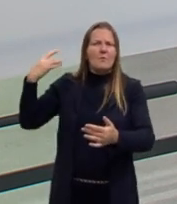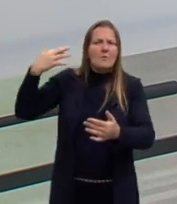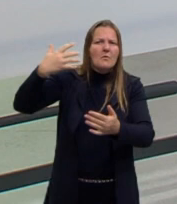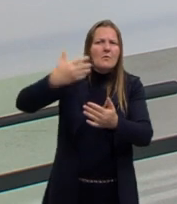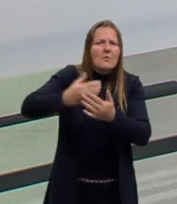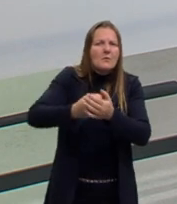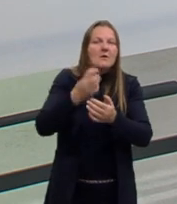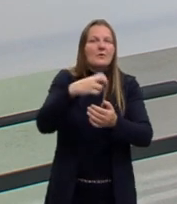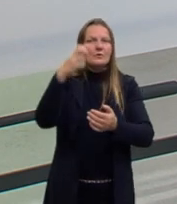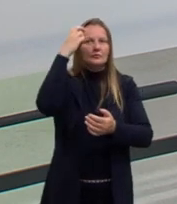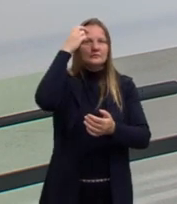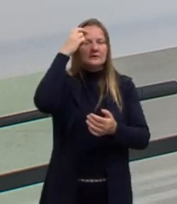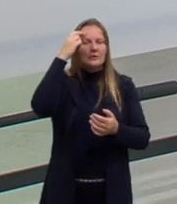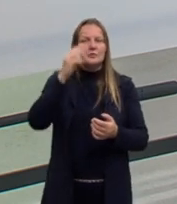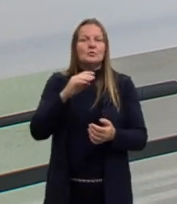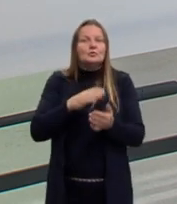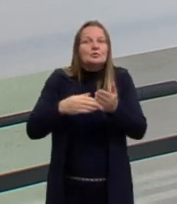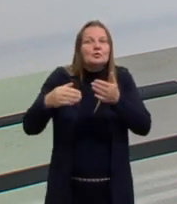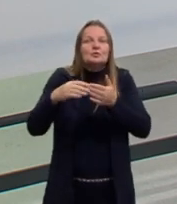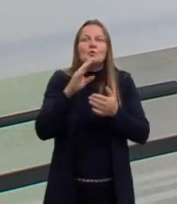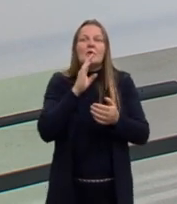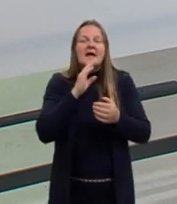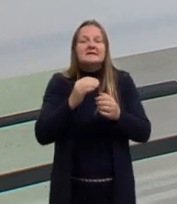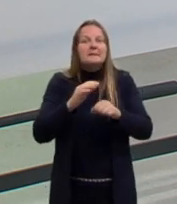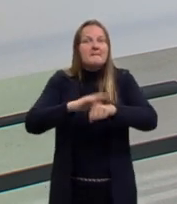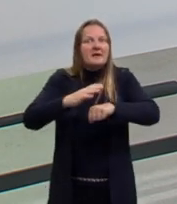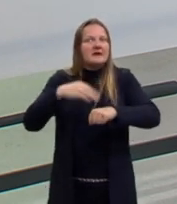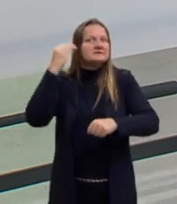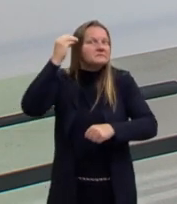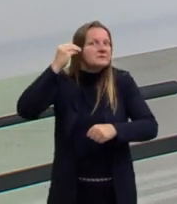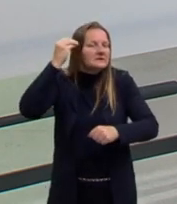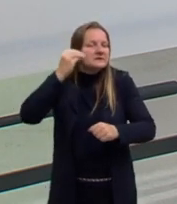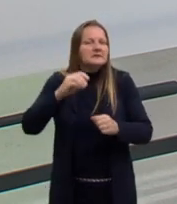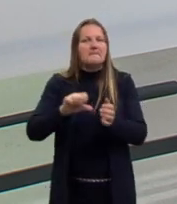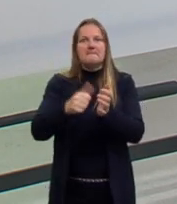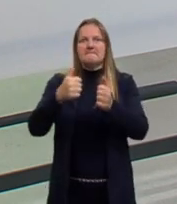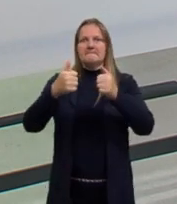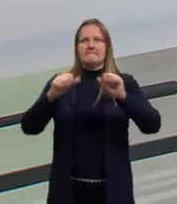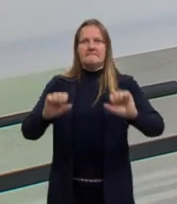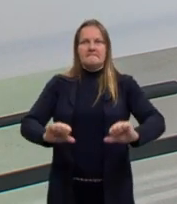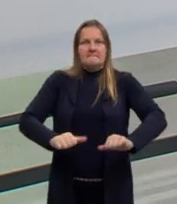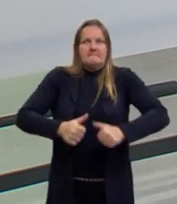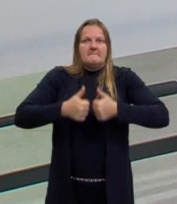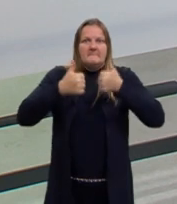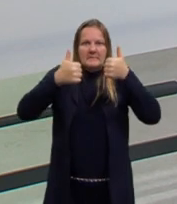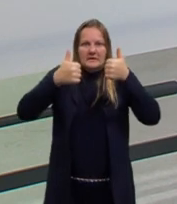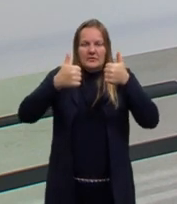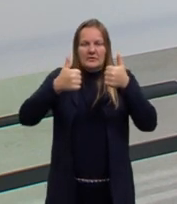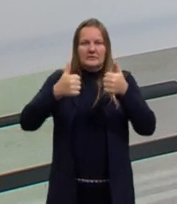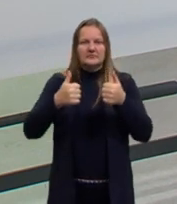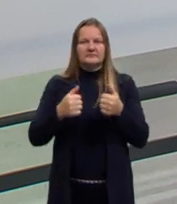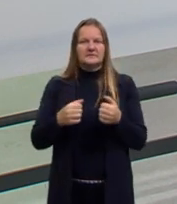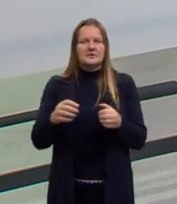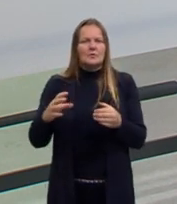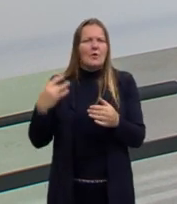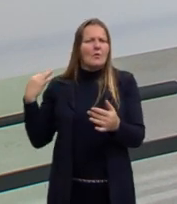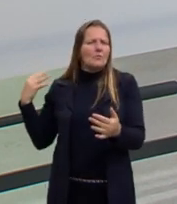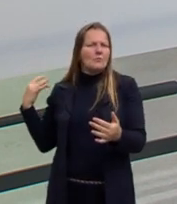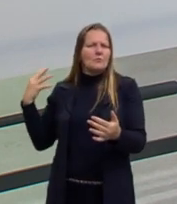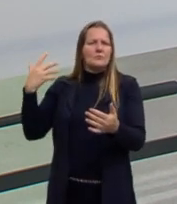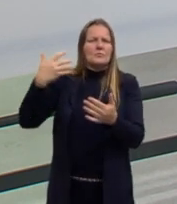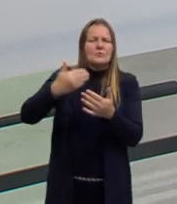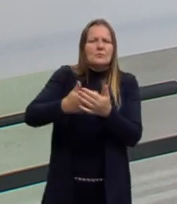esse conhecimento ajuda a gente a interpretar ajuda a gente a né ter bagagem